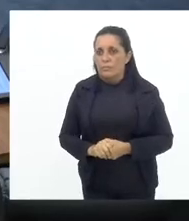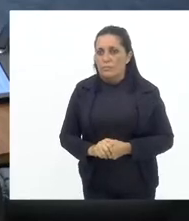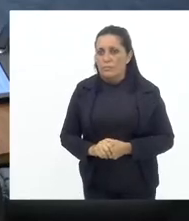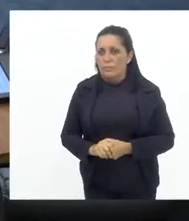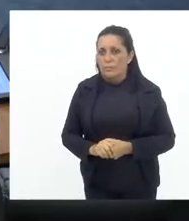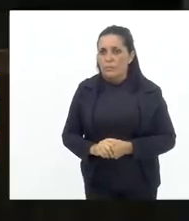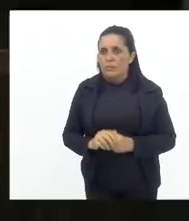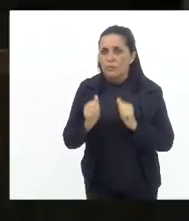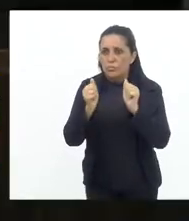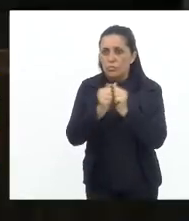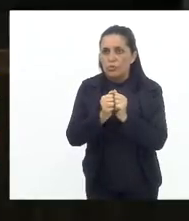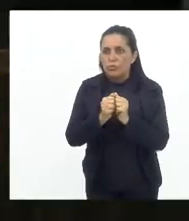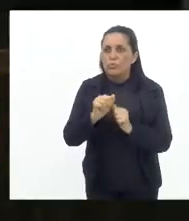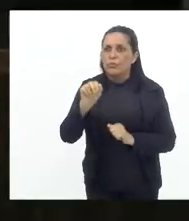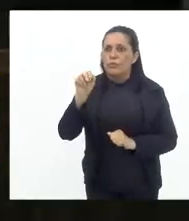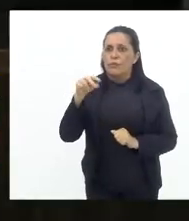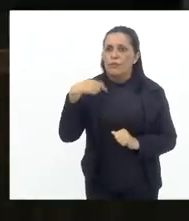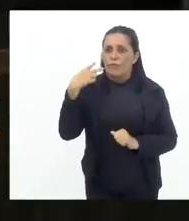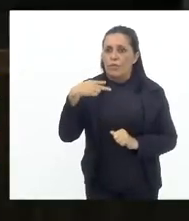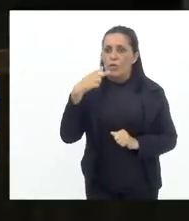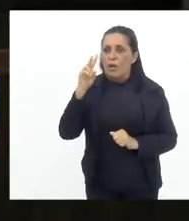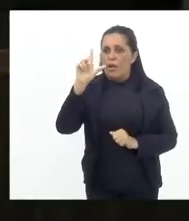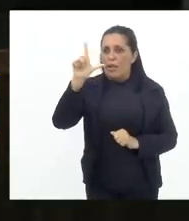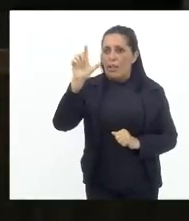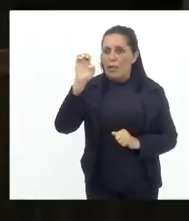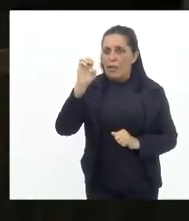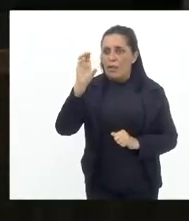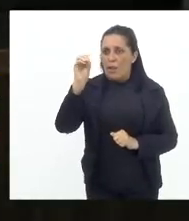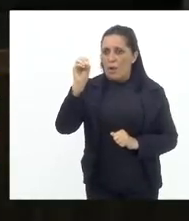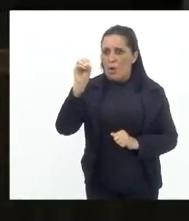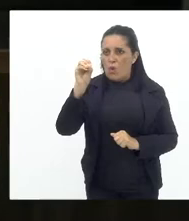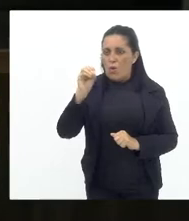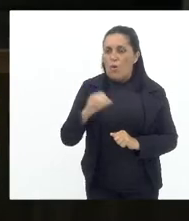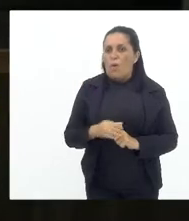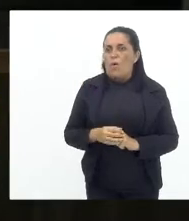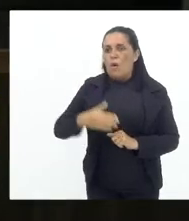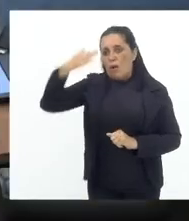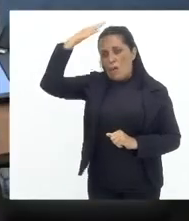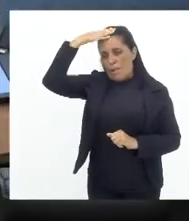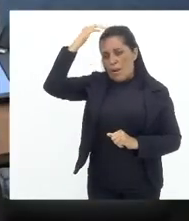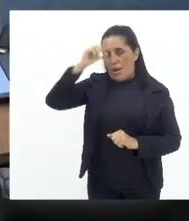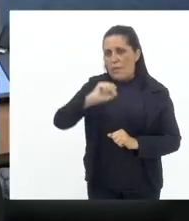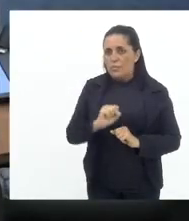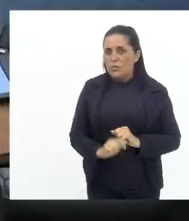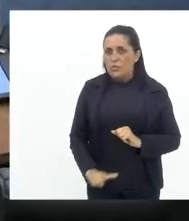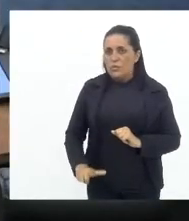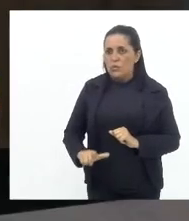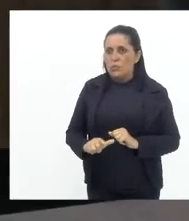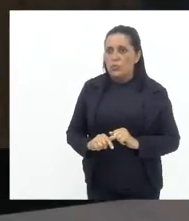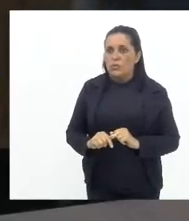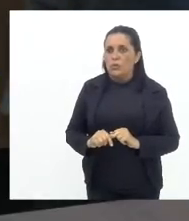Oi tá com duas que o vereador de Paraíba do Sul Leo Correia seja bem-vindo Léo é acompanha parecer da comissão de